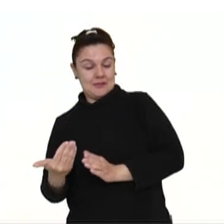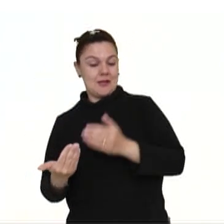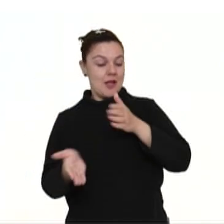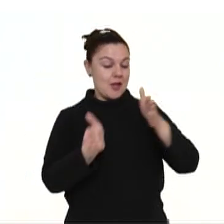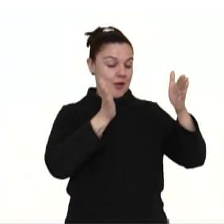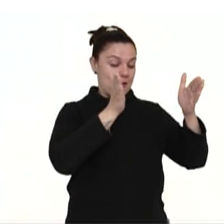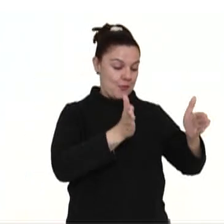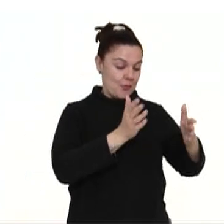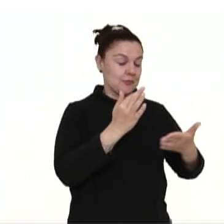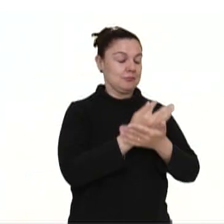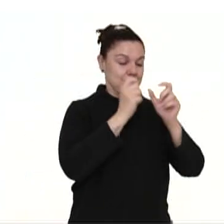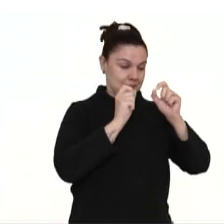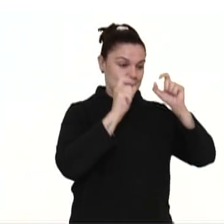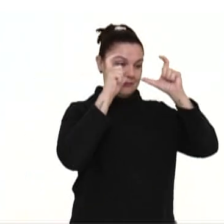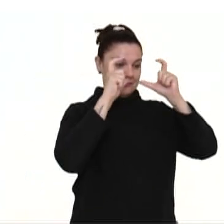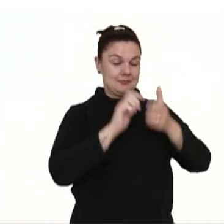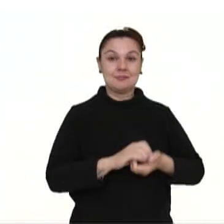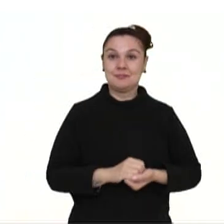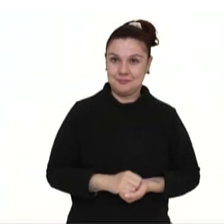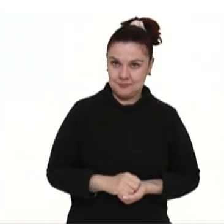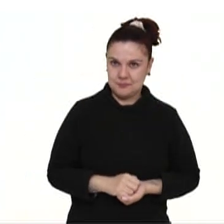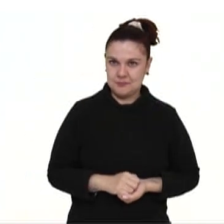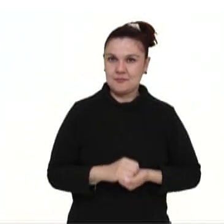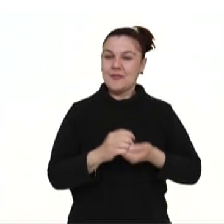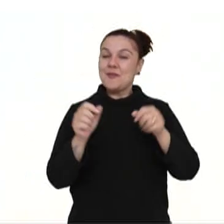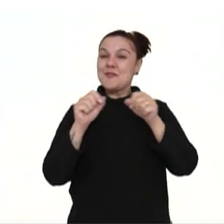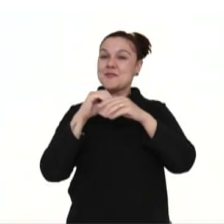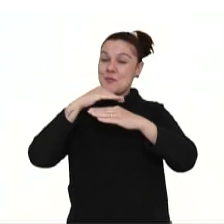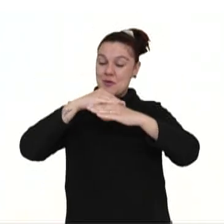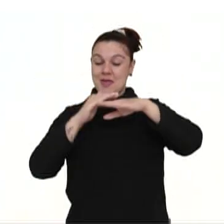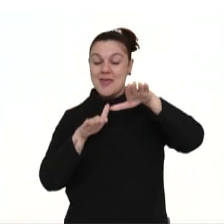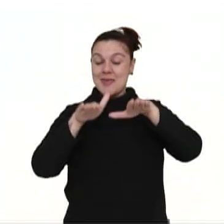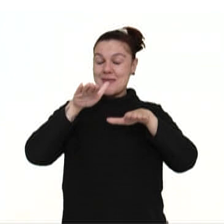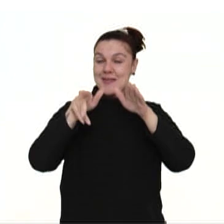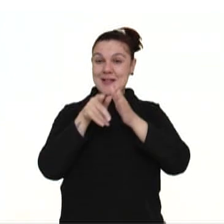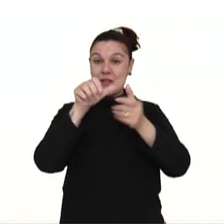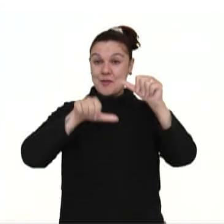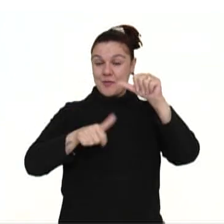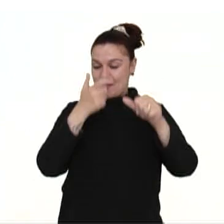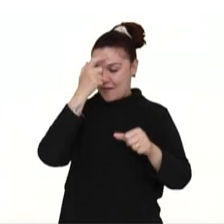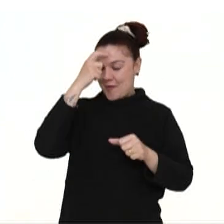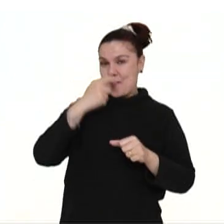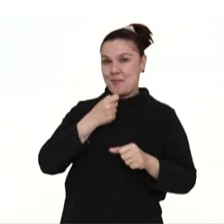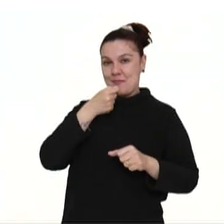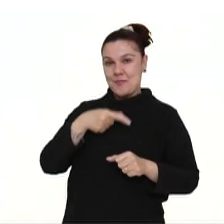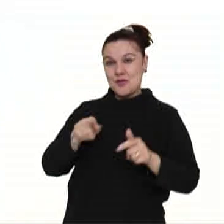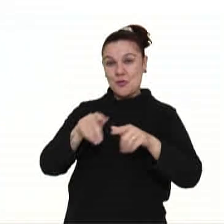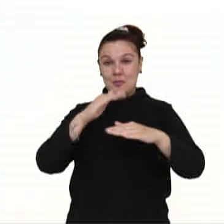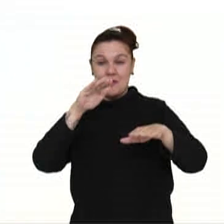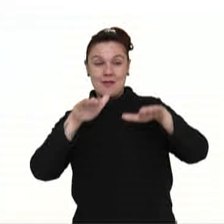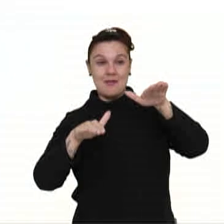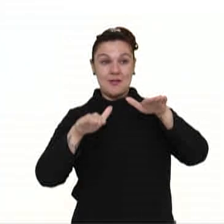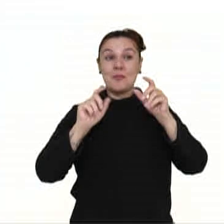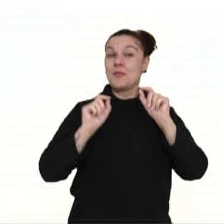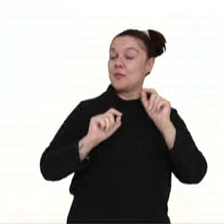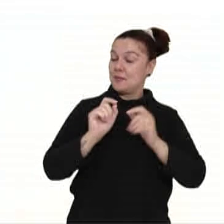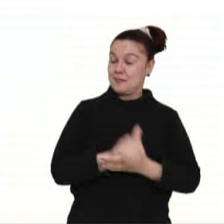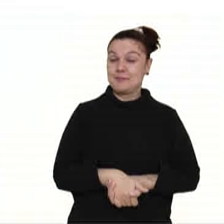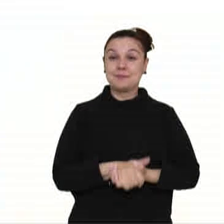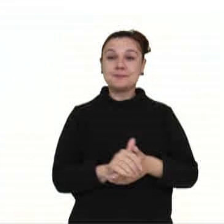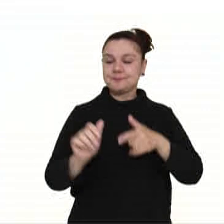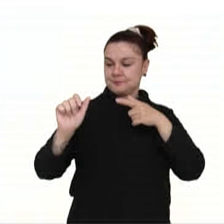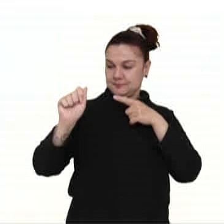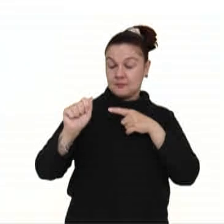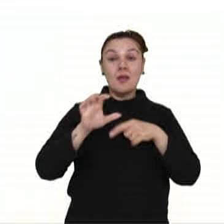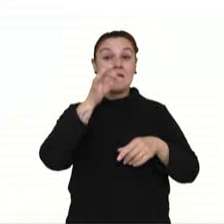metade está me mantendo acordado. Aplicado ao equilíbrio químico, a ideia que o personagem tem sobre equilíbrio? Letra